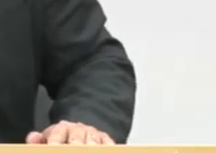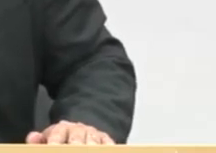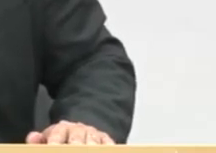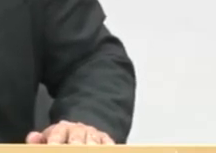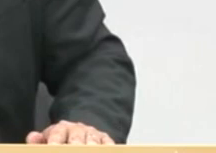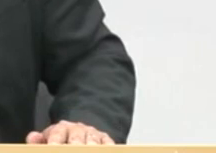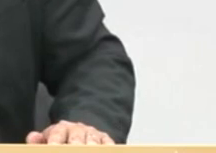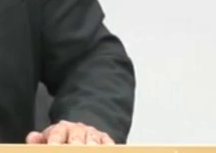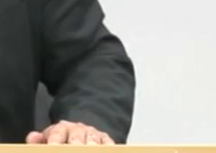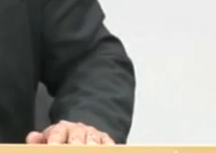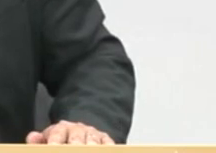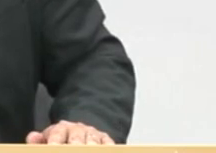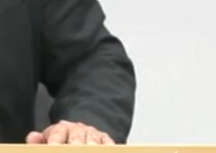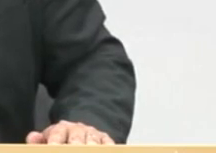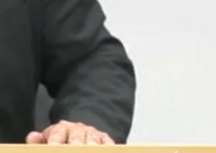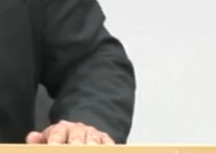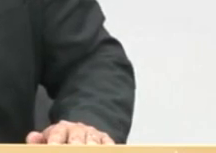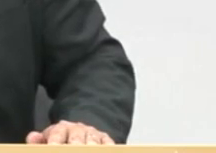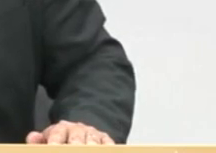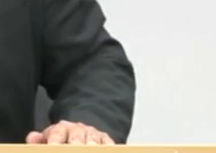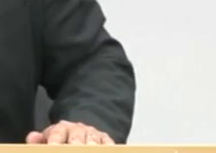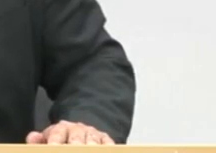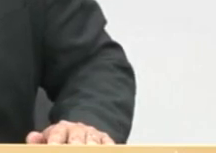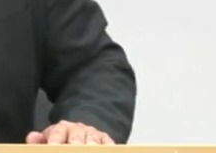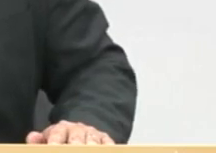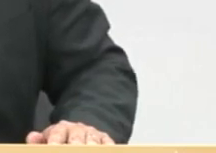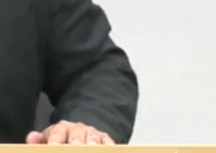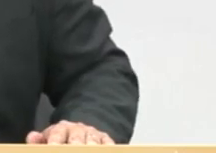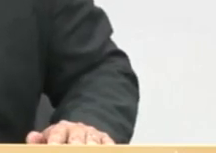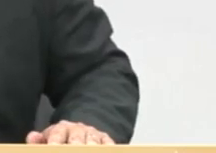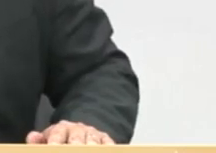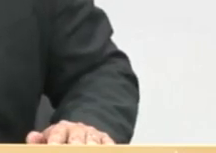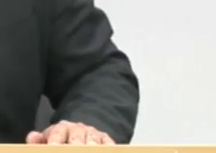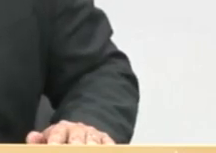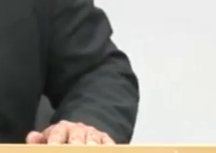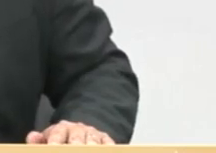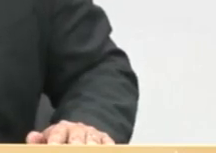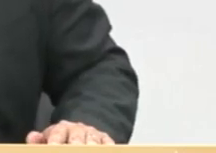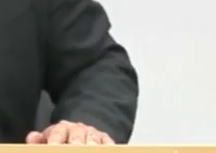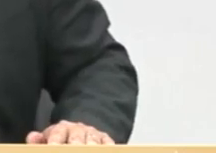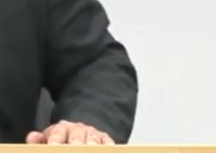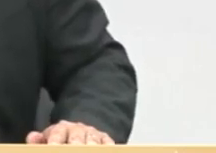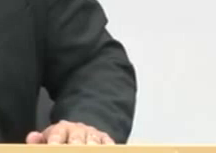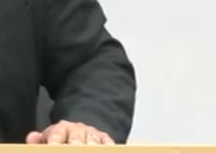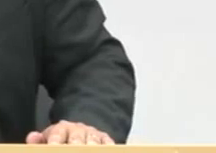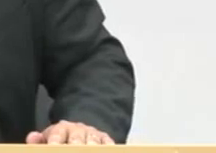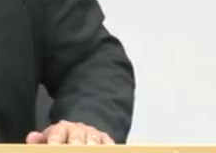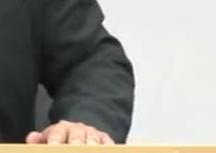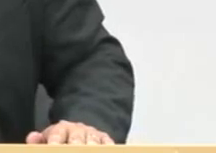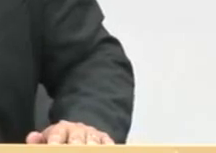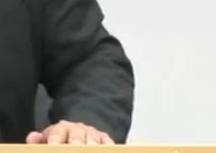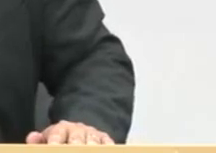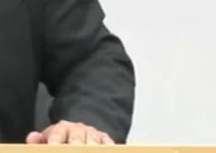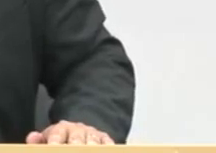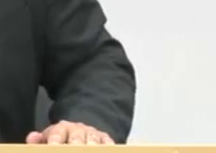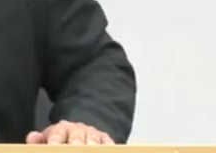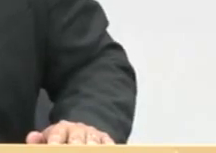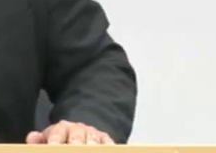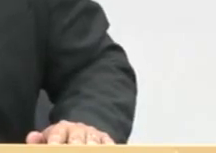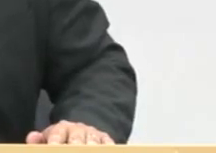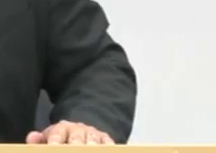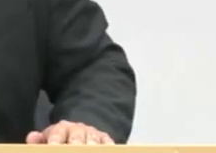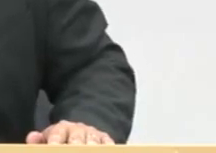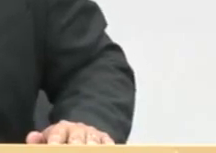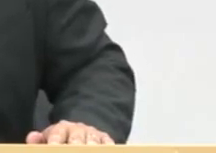assim, todos têm direito de se manifestar, mas ofender as pessoas, não. Nem o, ninguém. Então,